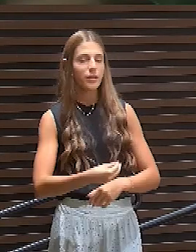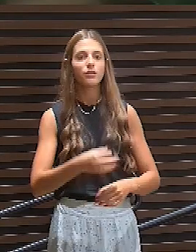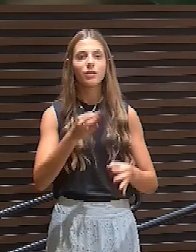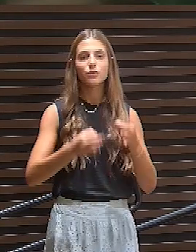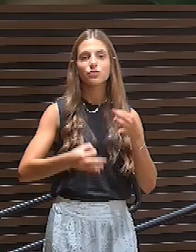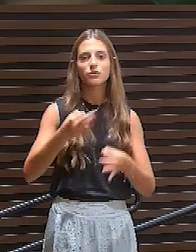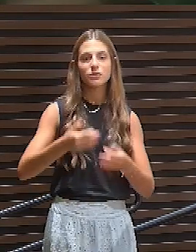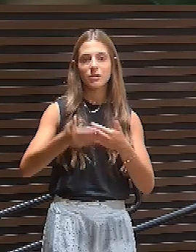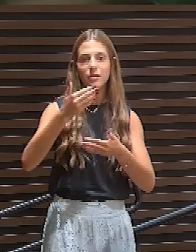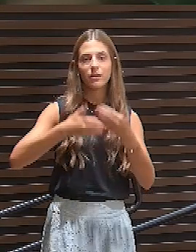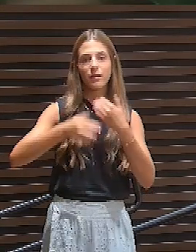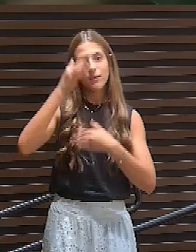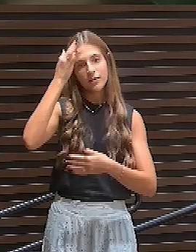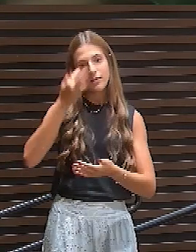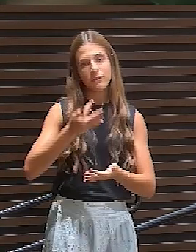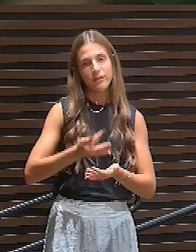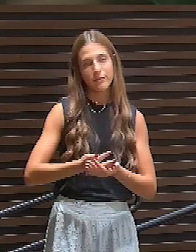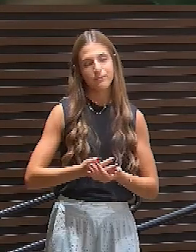Ó Pai,